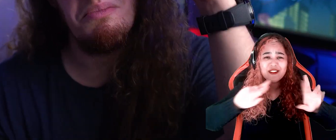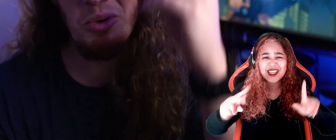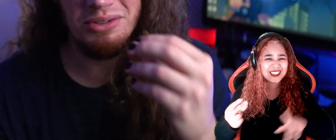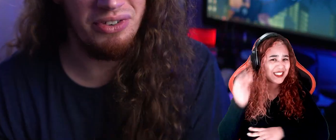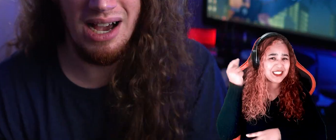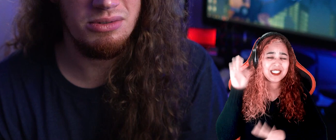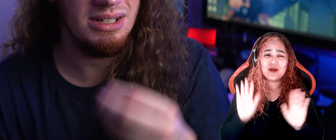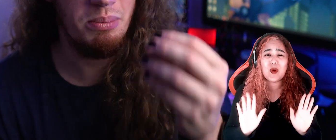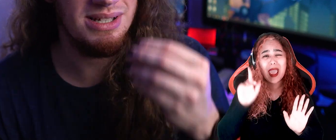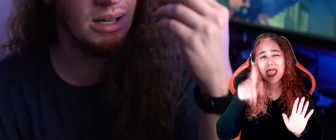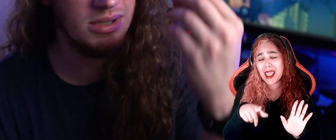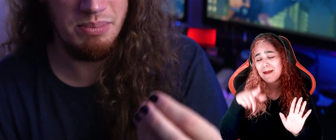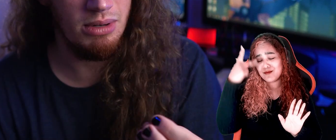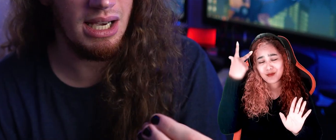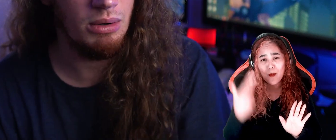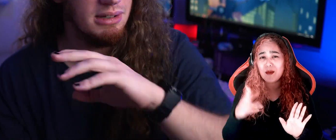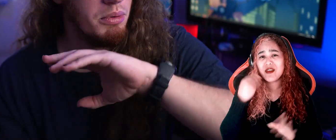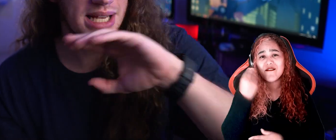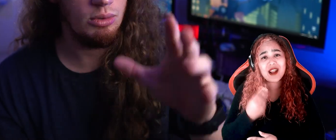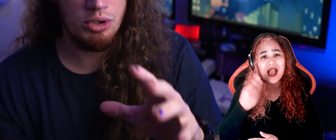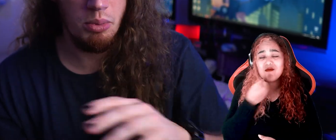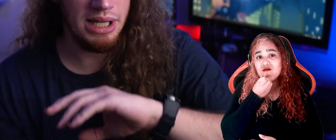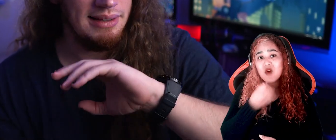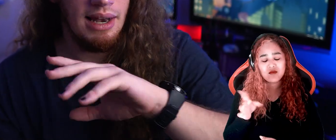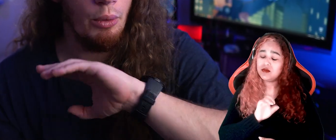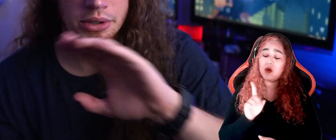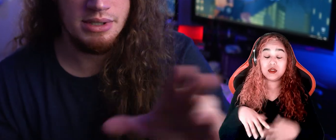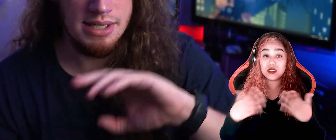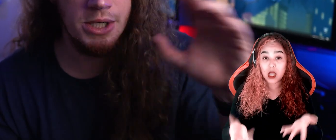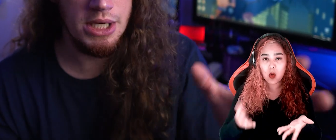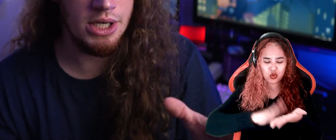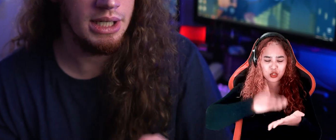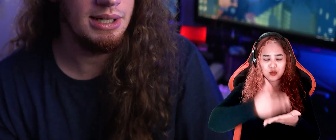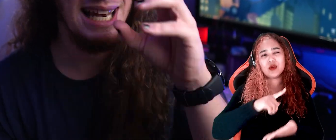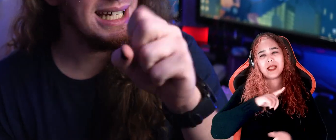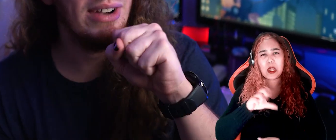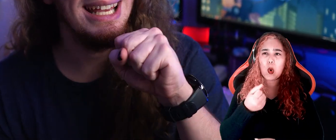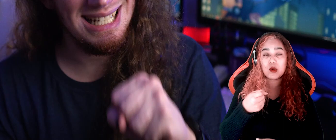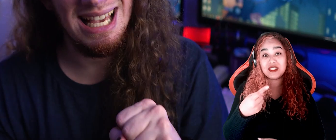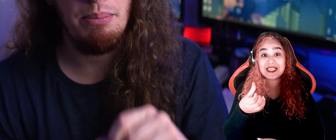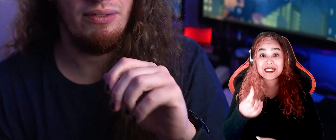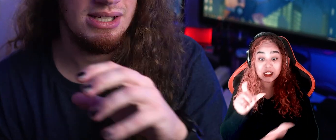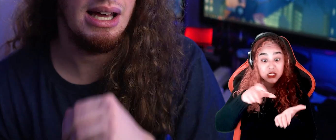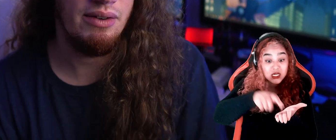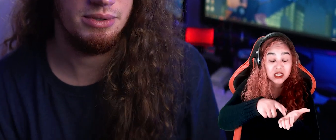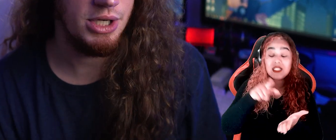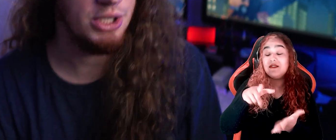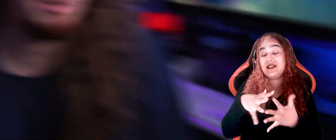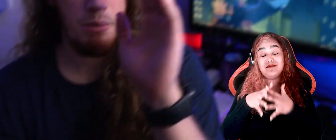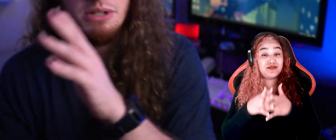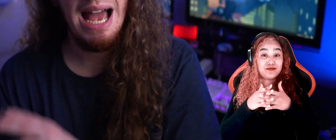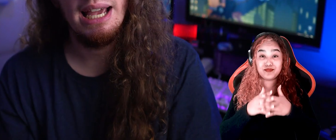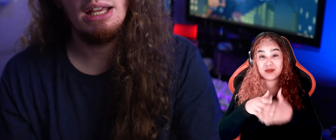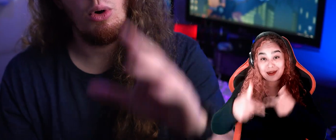costumam ser muito fracos e não apresentar um desempenho legal. Então, por mais que o notebook tenha lá 8, 16 GB de RAM, ele ainda vai engasgar para fazer tarefas